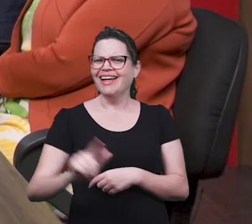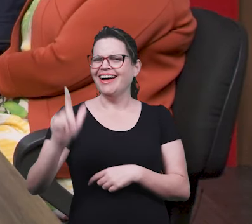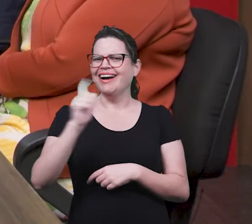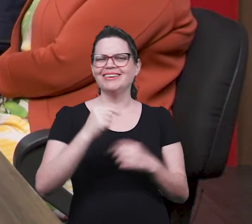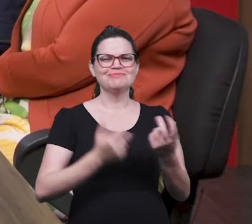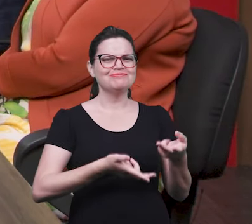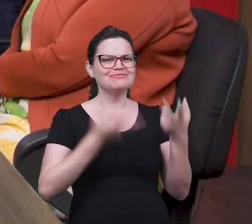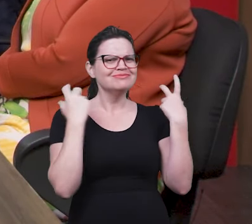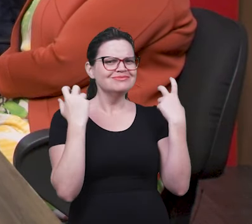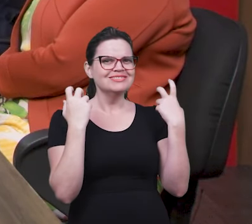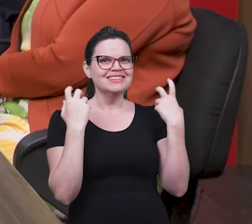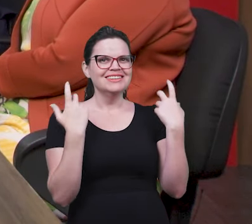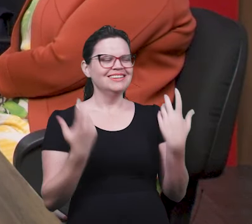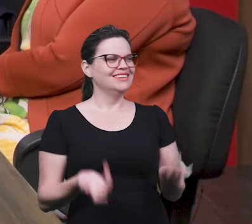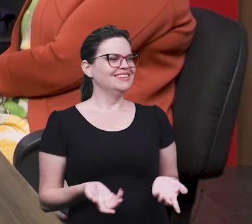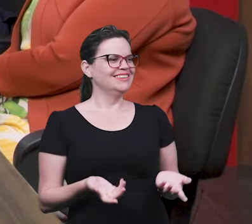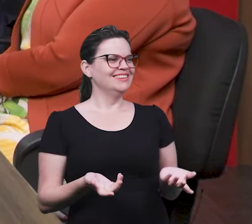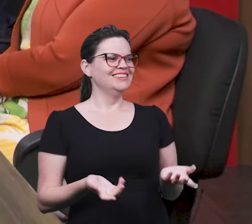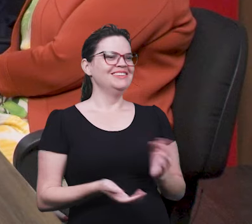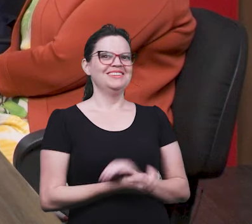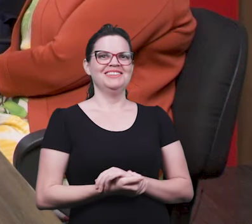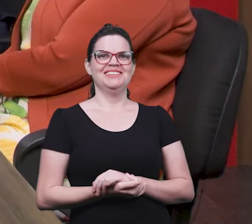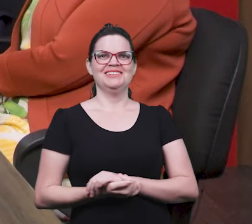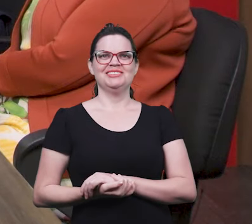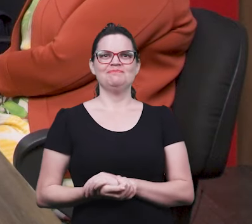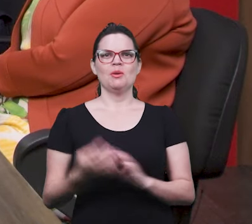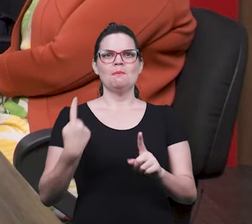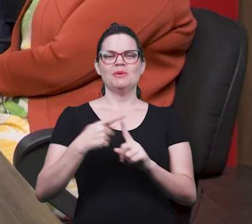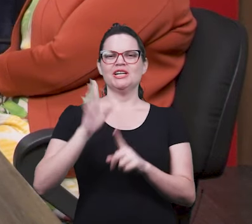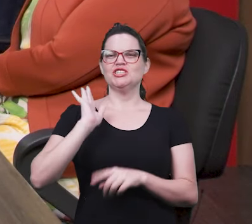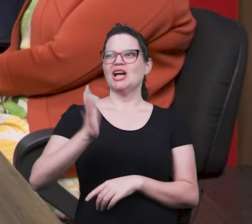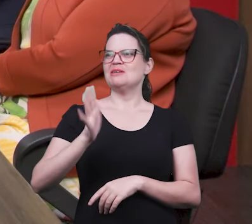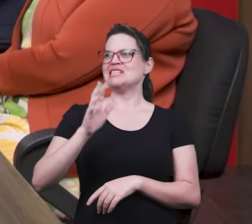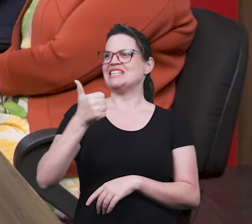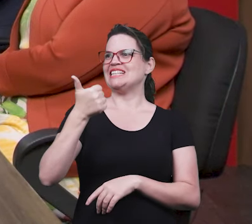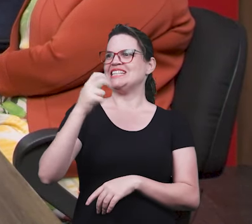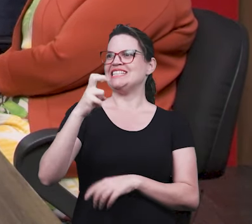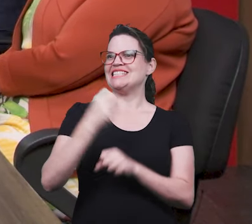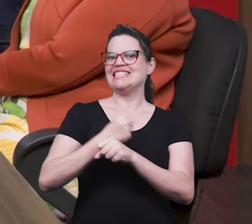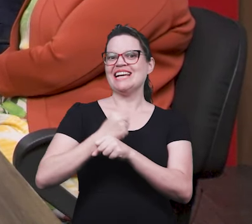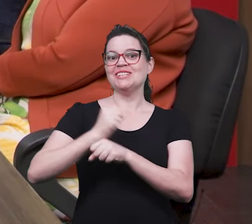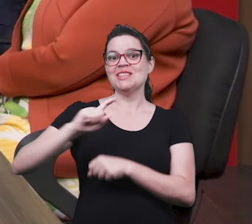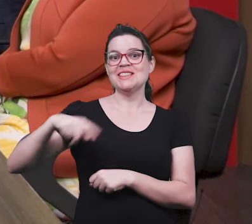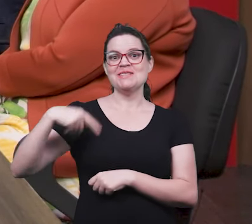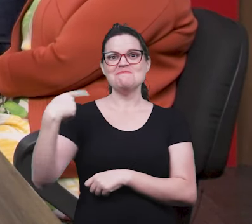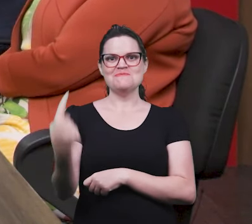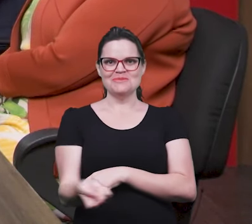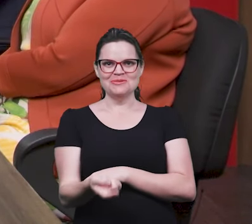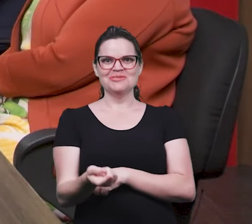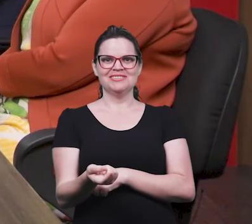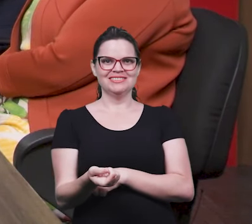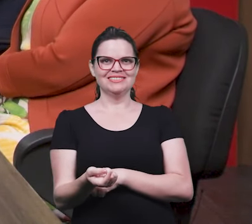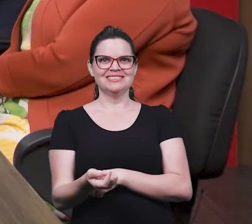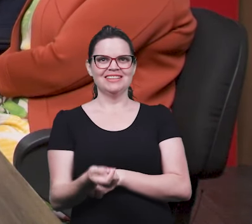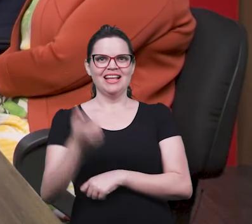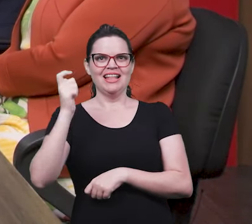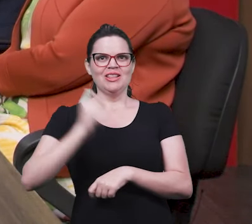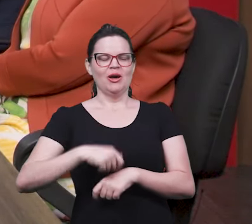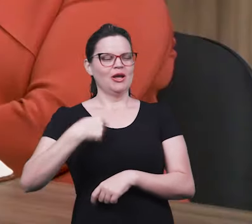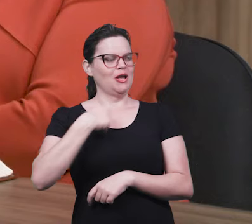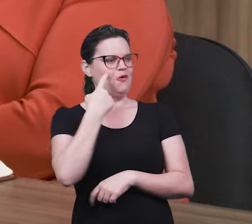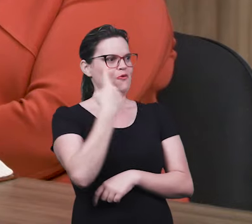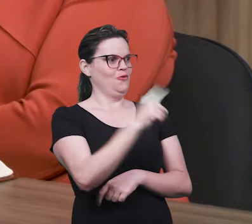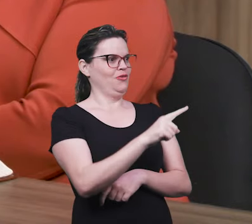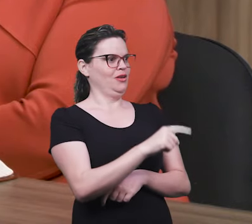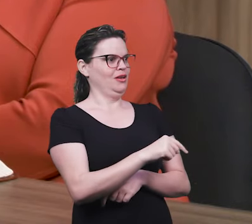reconheci. Porque tinha passado uns 10... Você aprontava muito com ela, pastor? Uns 15 anos, mais ou menos. Mas aí, complicado. quando eu vi,